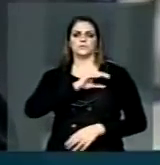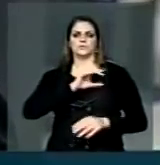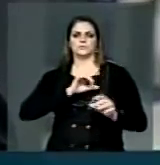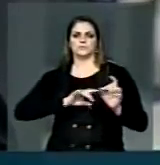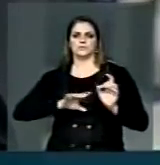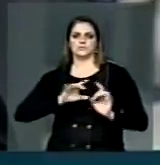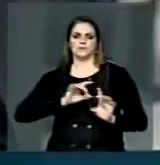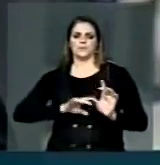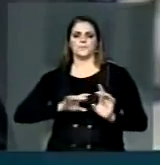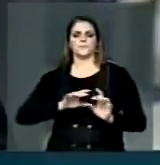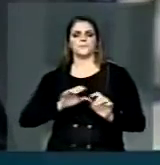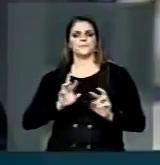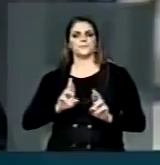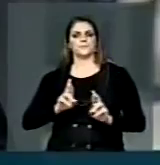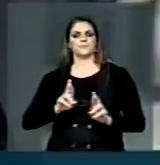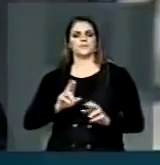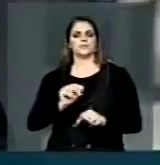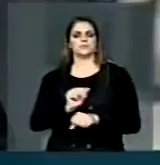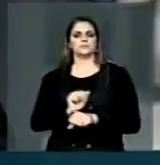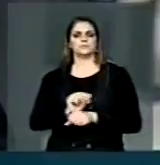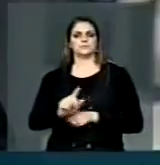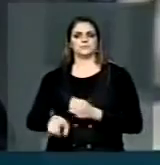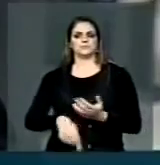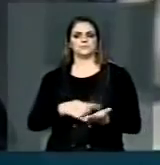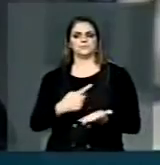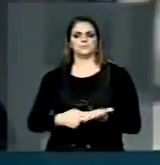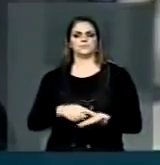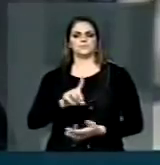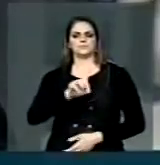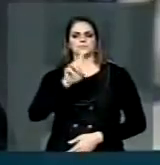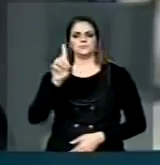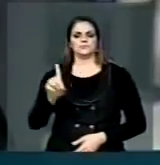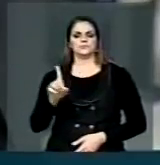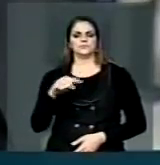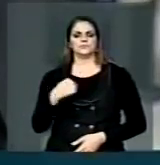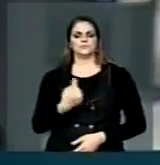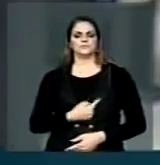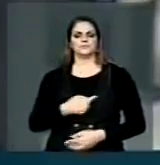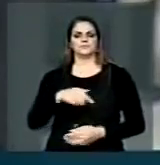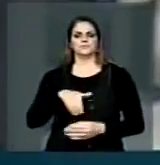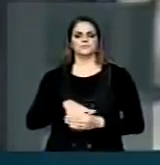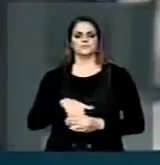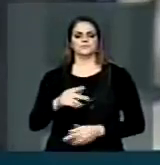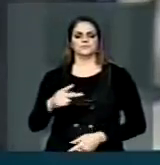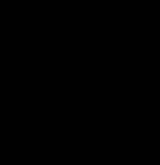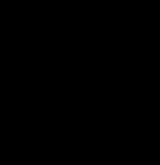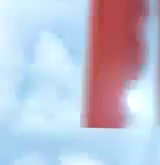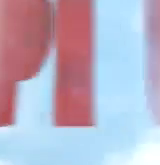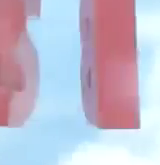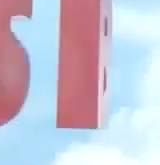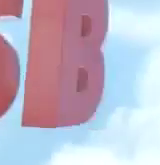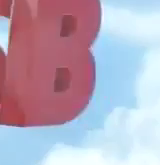que possa ser marcada a data para que o Plano Nacional de Educação seja avaliado por esse plenário. Obrigado.